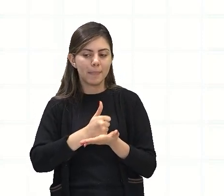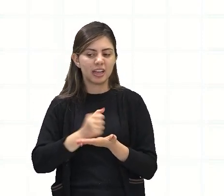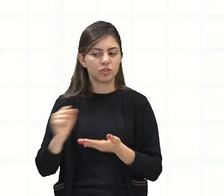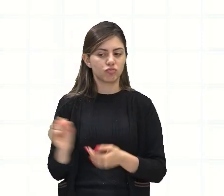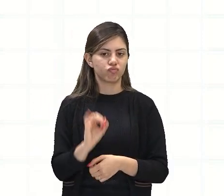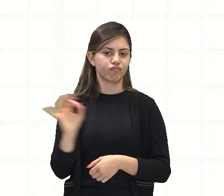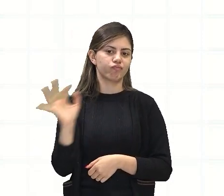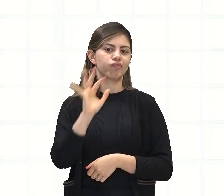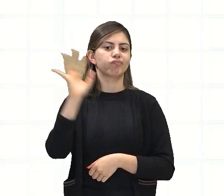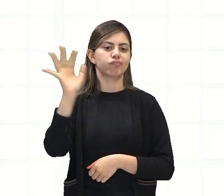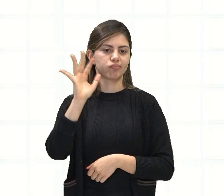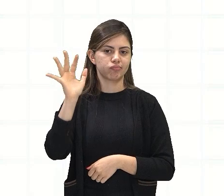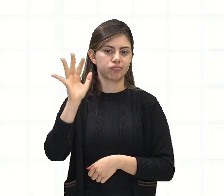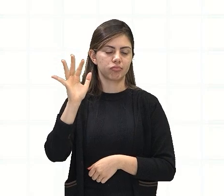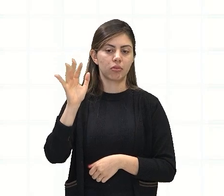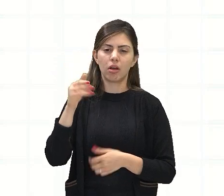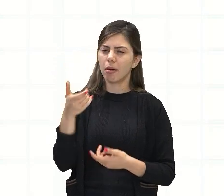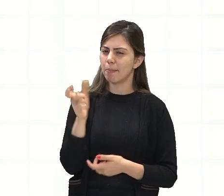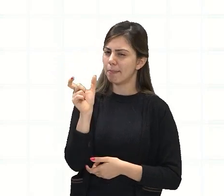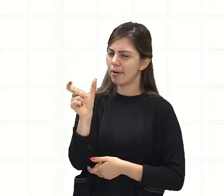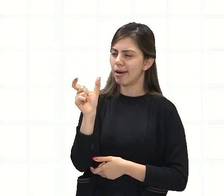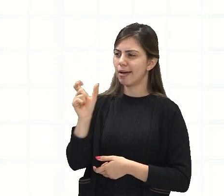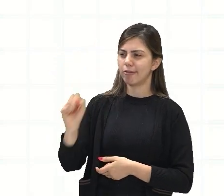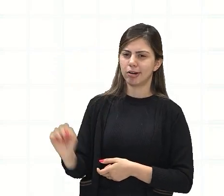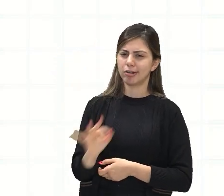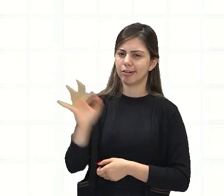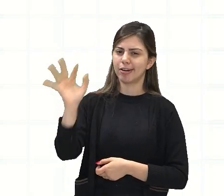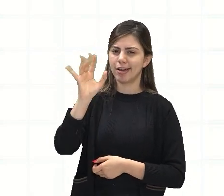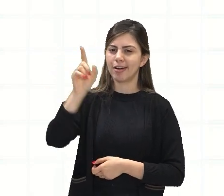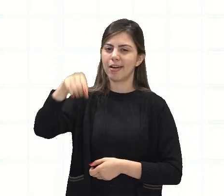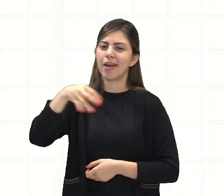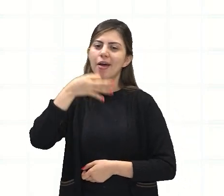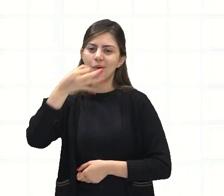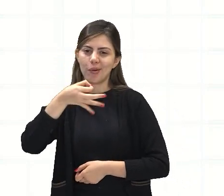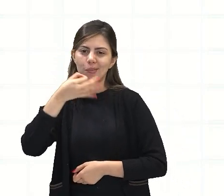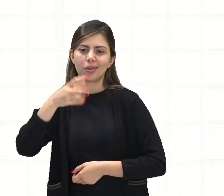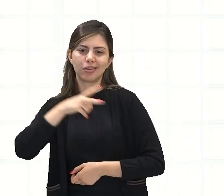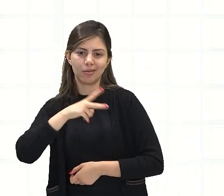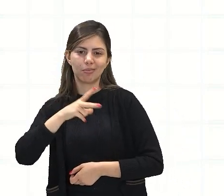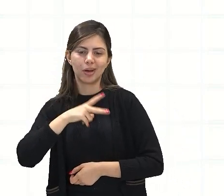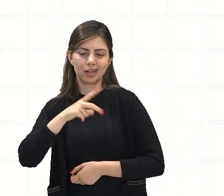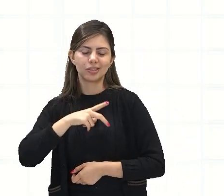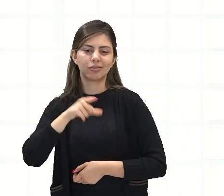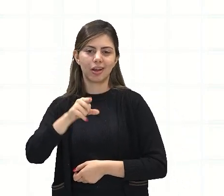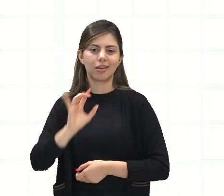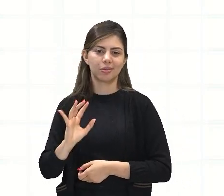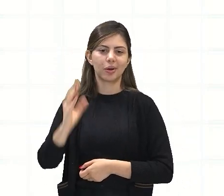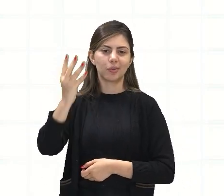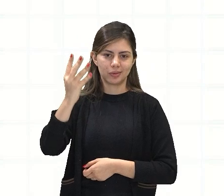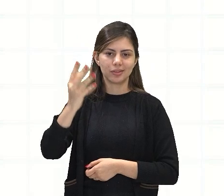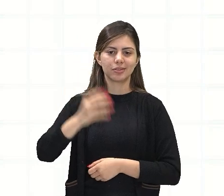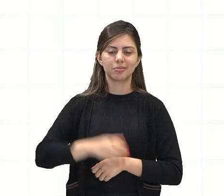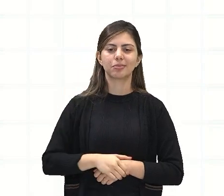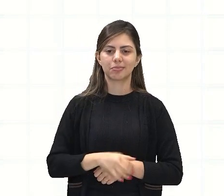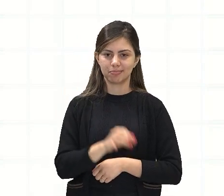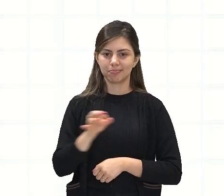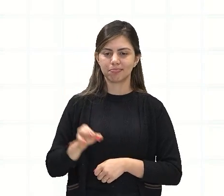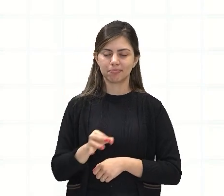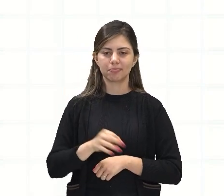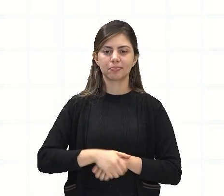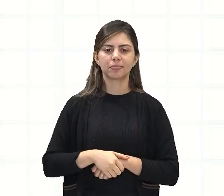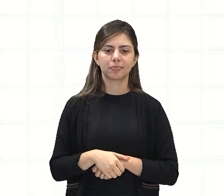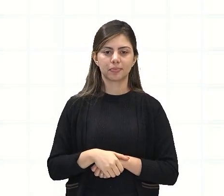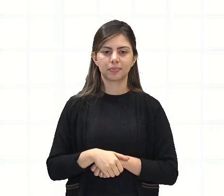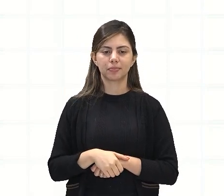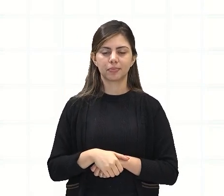muito caro, muito barato, muito isso, muito aquilo. Eu estou dando uma opinião a respeito do fato da médica ter prescrito este